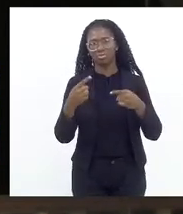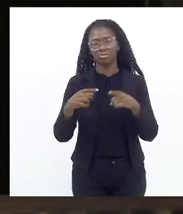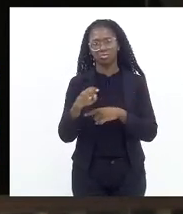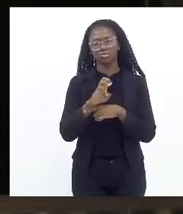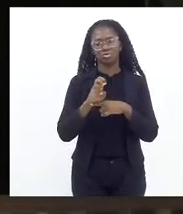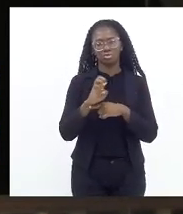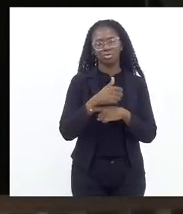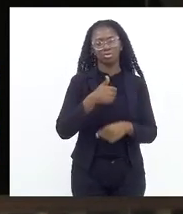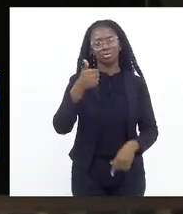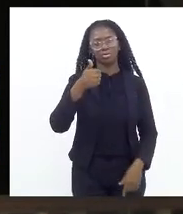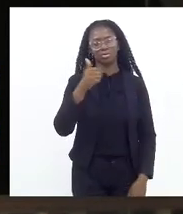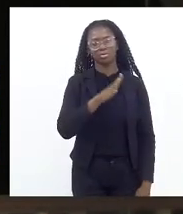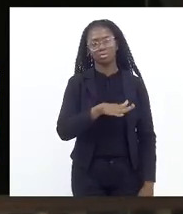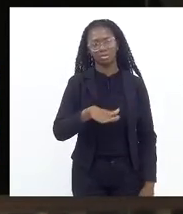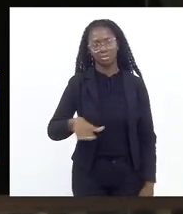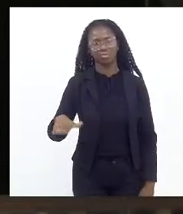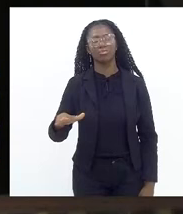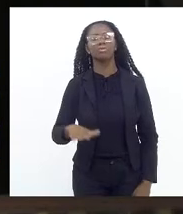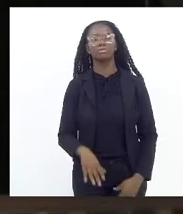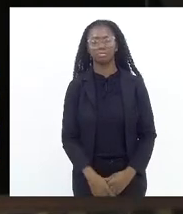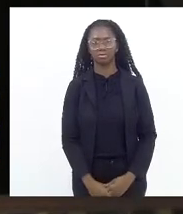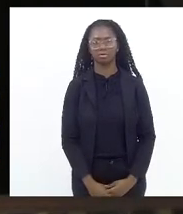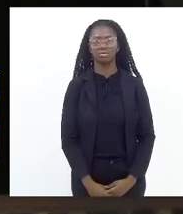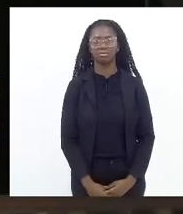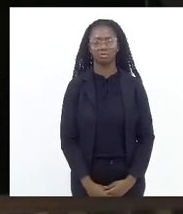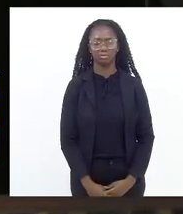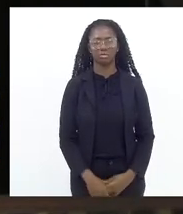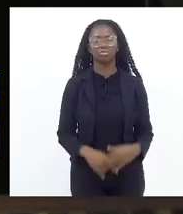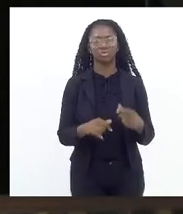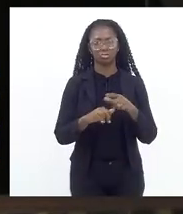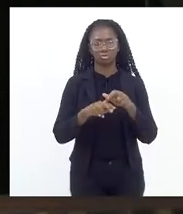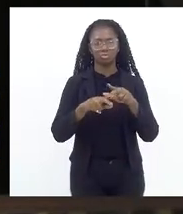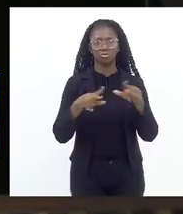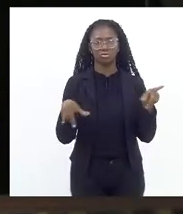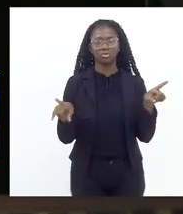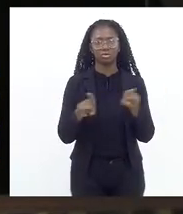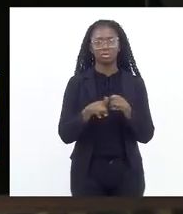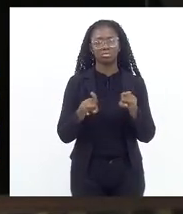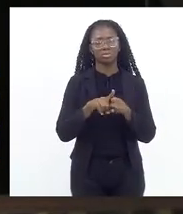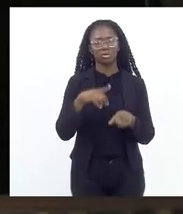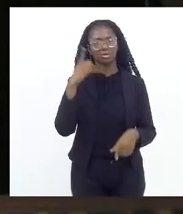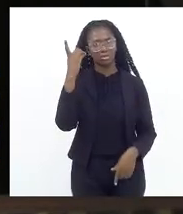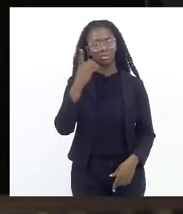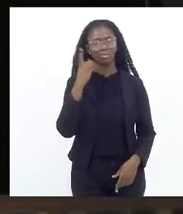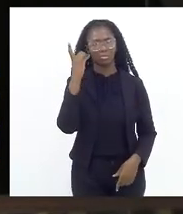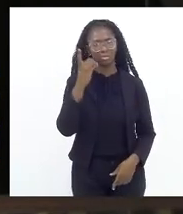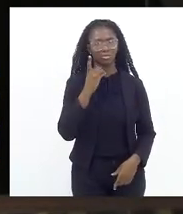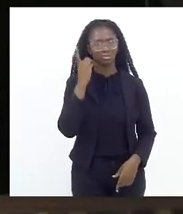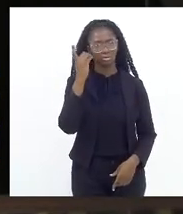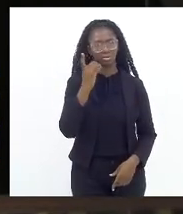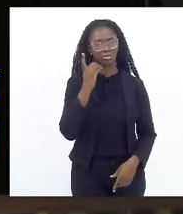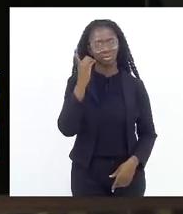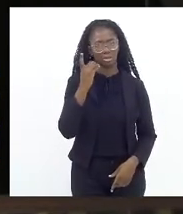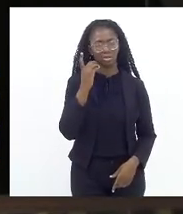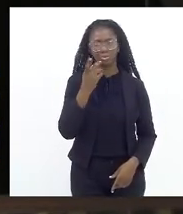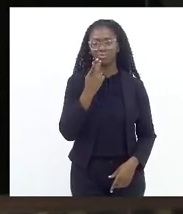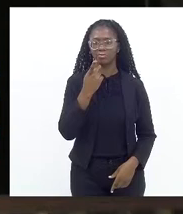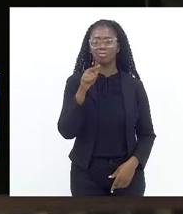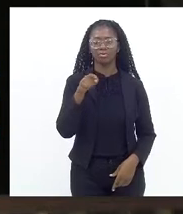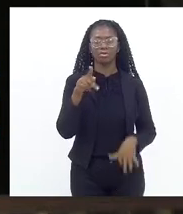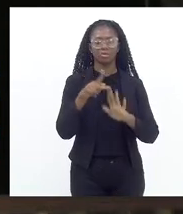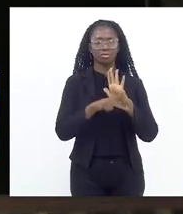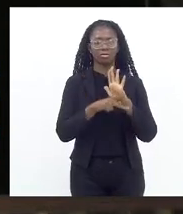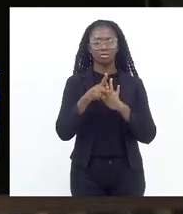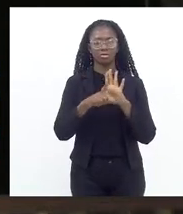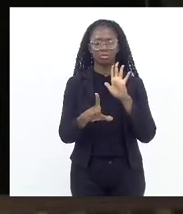estadual da primeira infância. E vários também os deputados que tratam, não é, em seus projetos